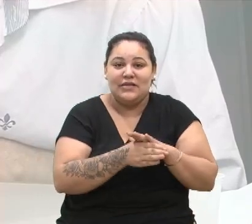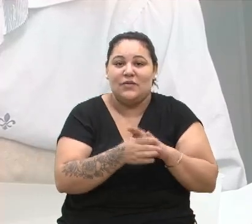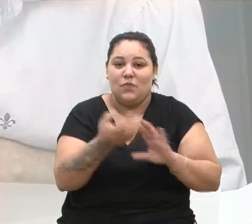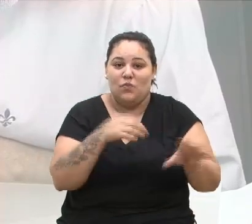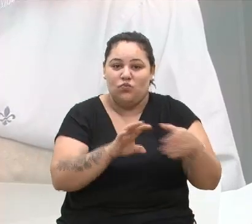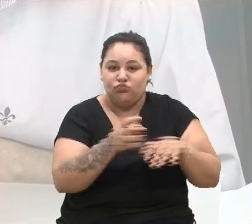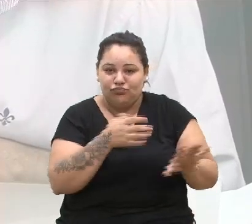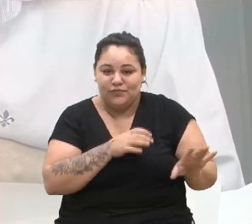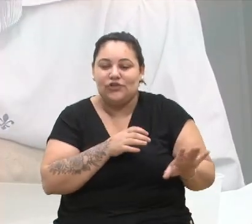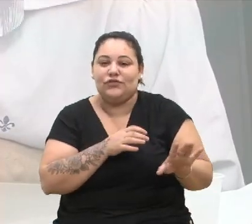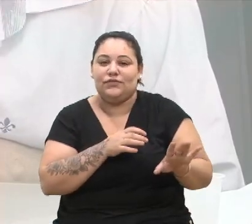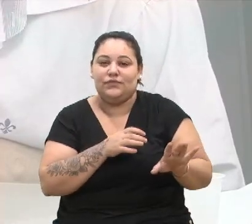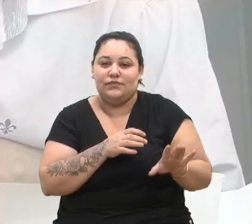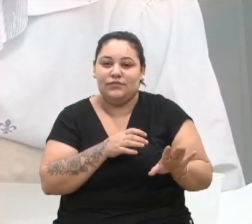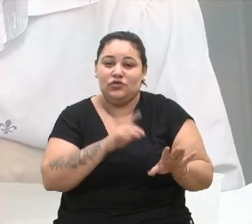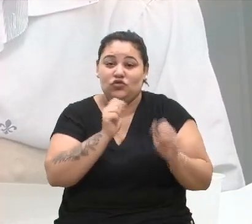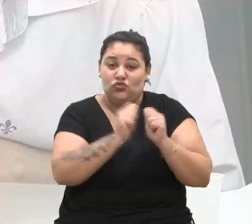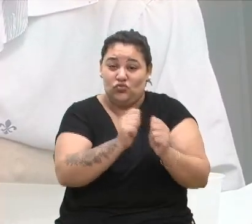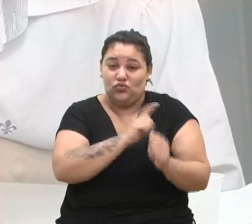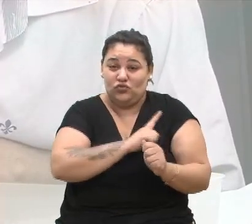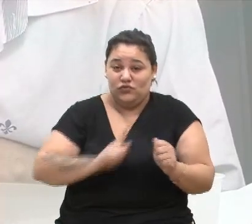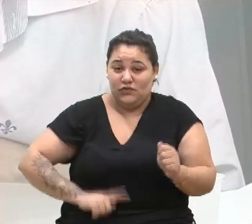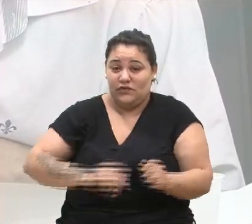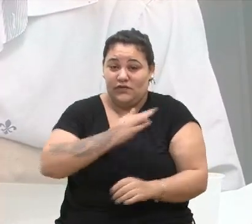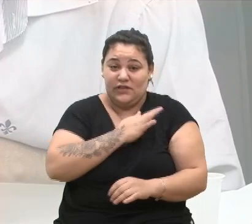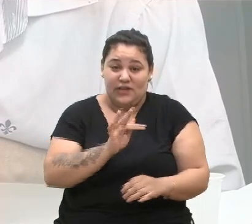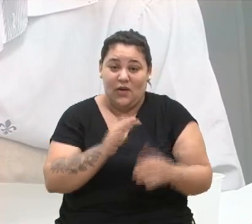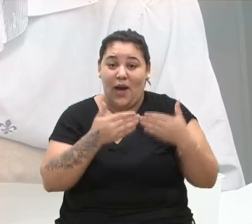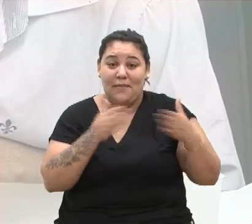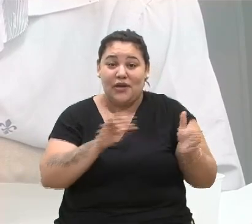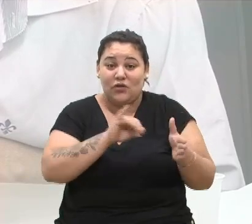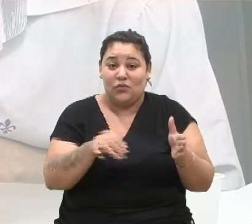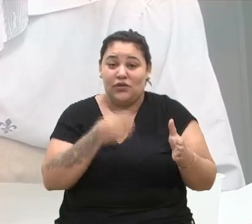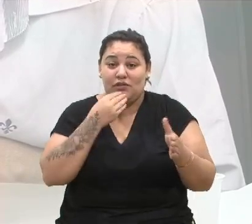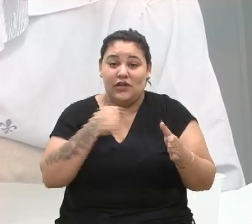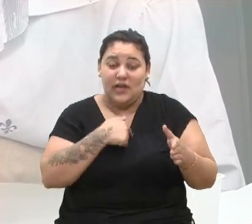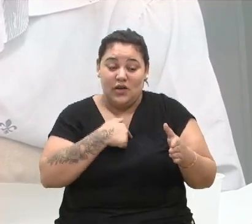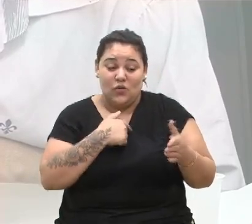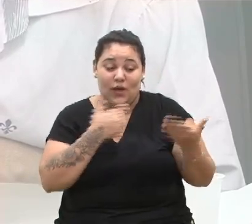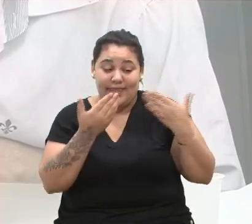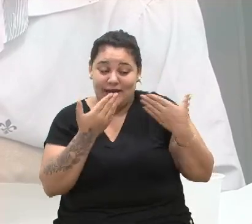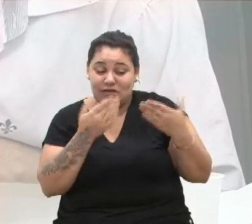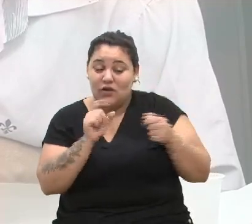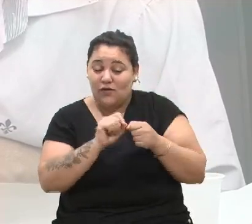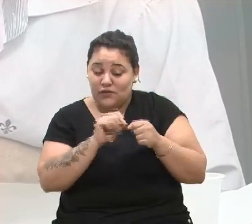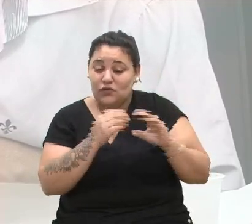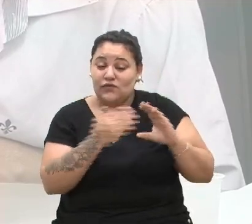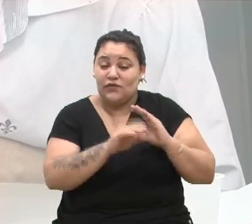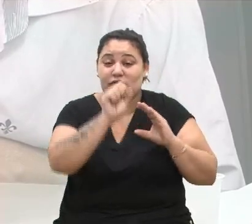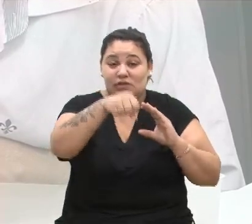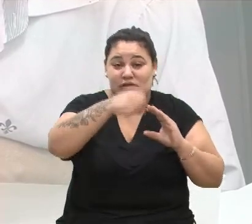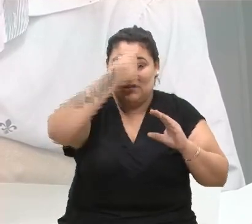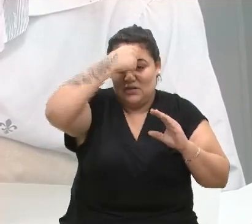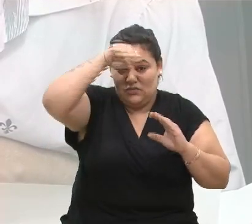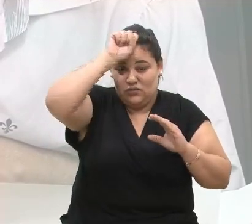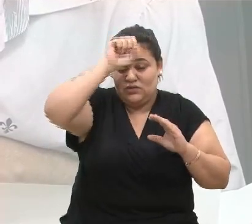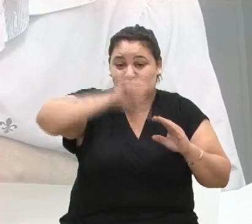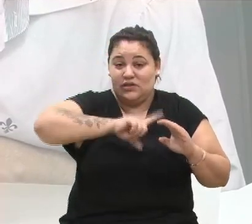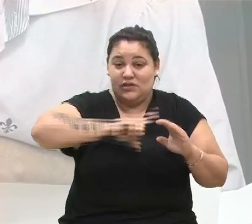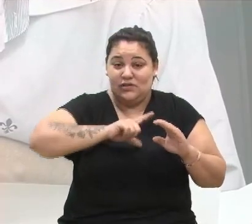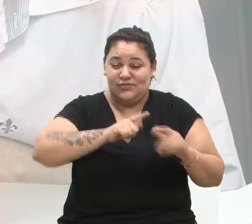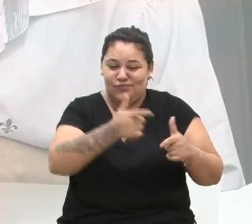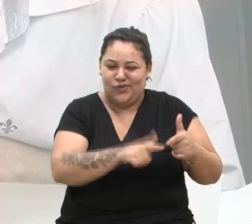abrindo portas, mas eu avalio e fiz um encaminhamento aqui, vereadora Denise. A UX está com uma situação financeira